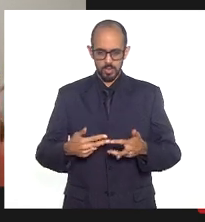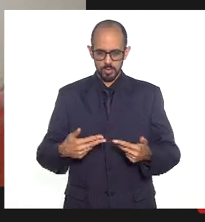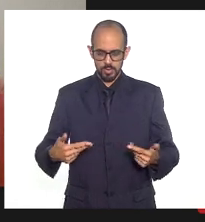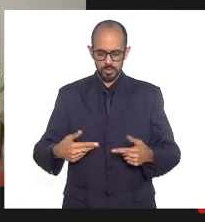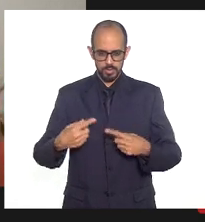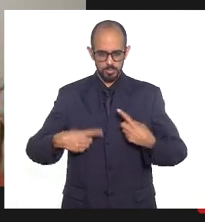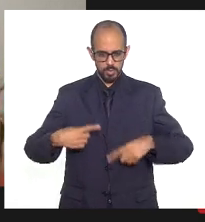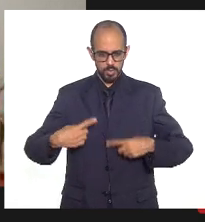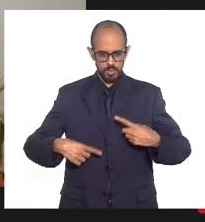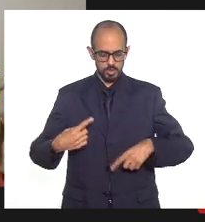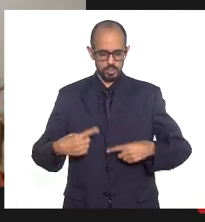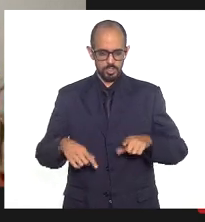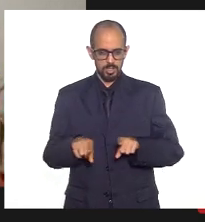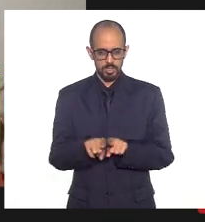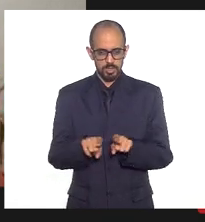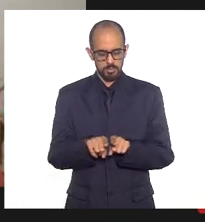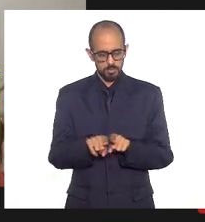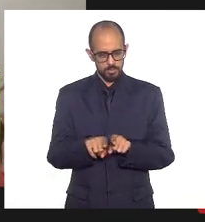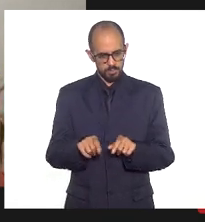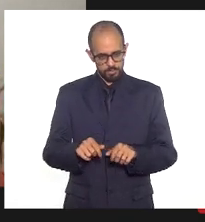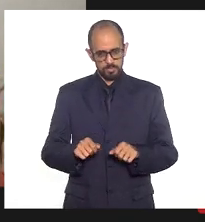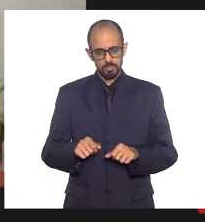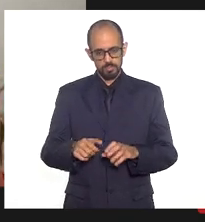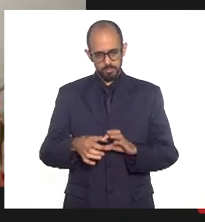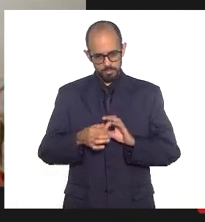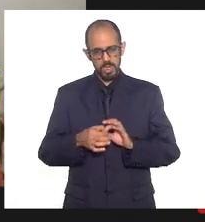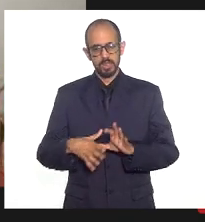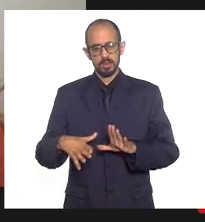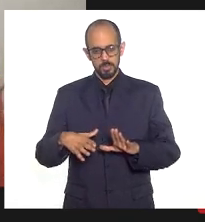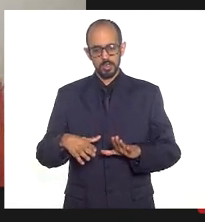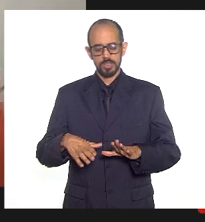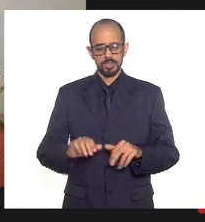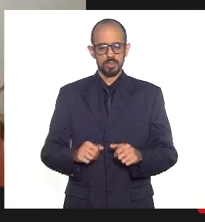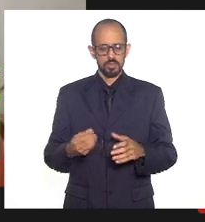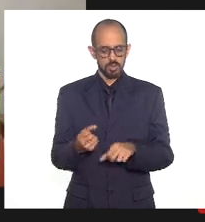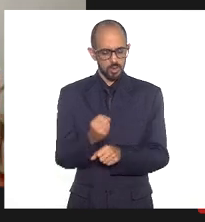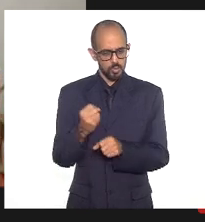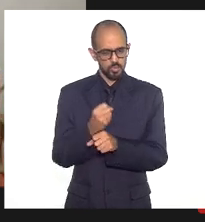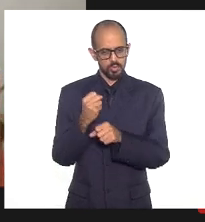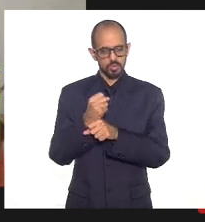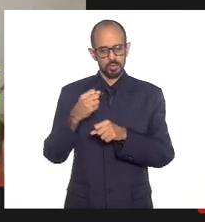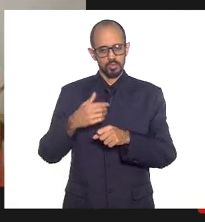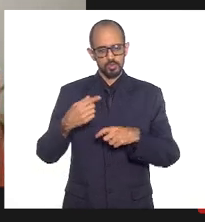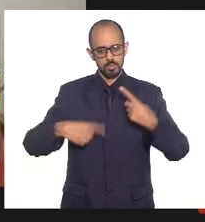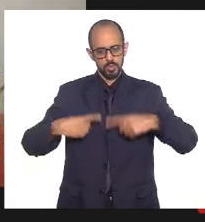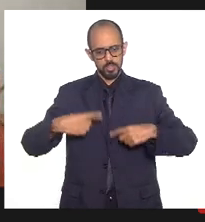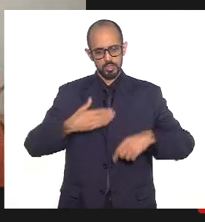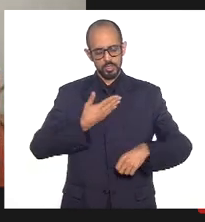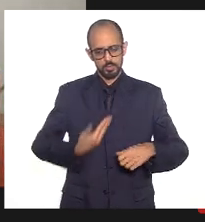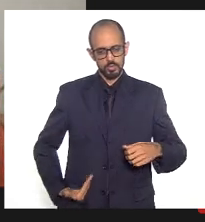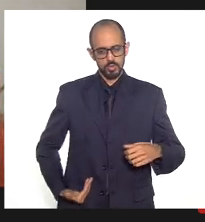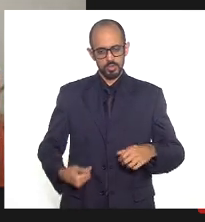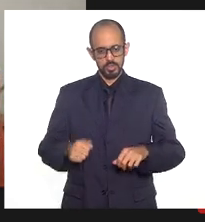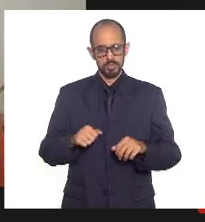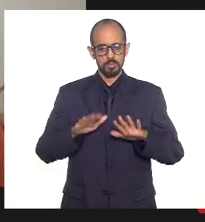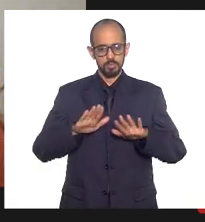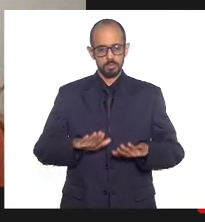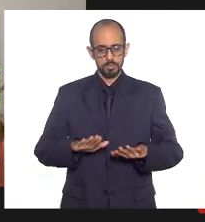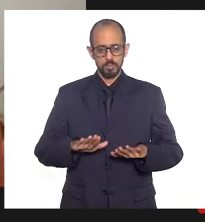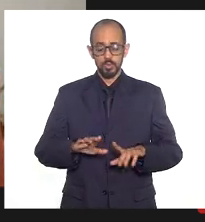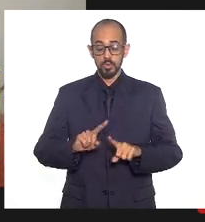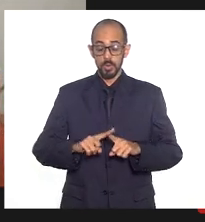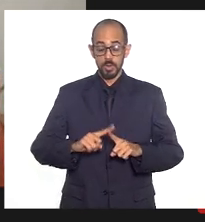política também a serviço da democratização da comunicação e da construção de políticas públicas para que nessa nossa